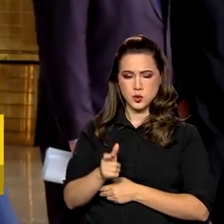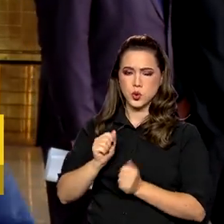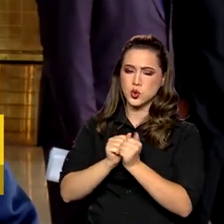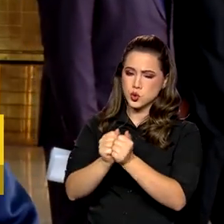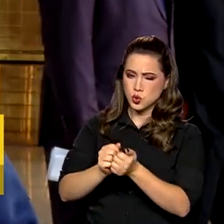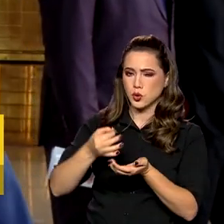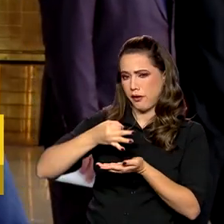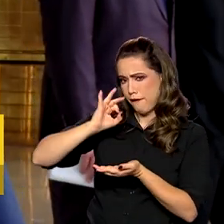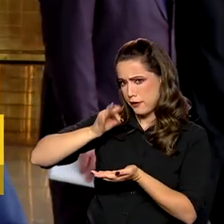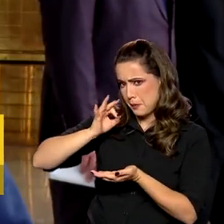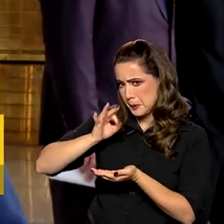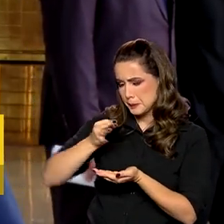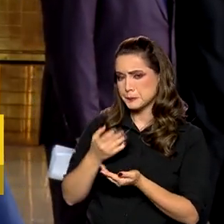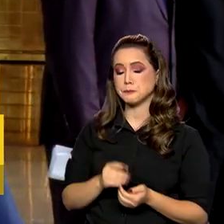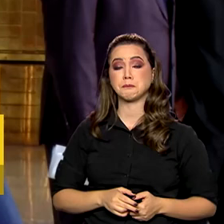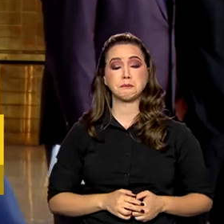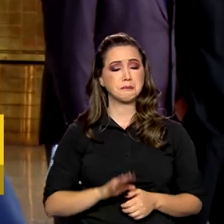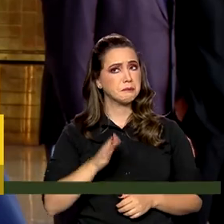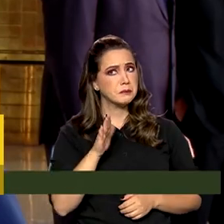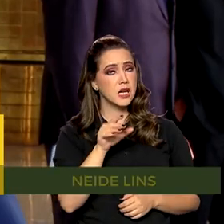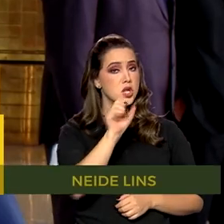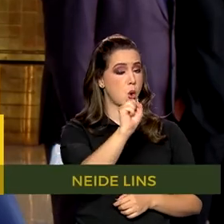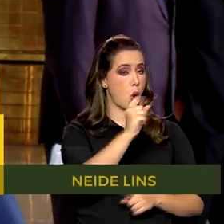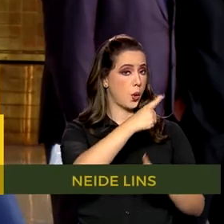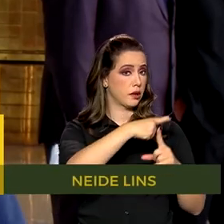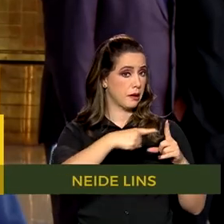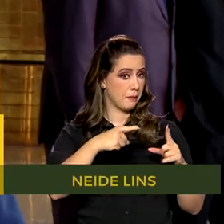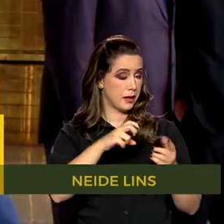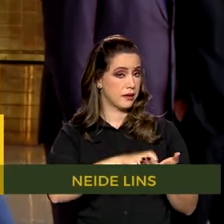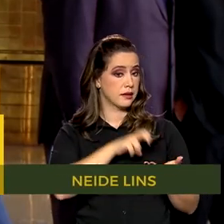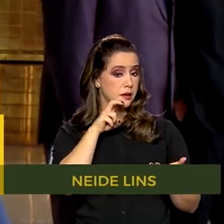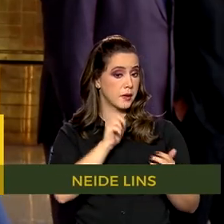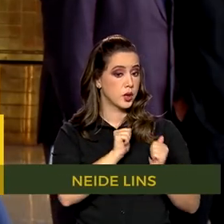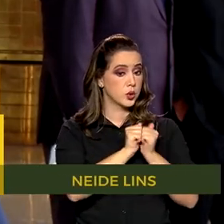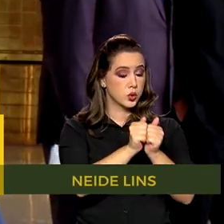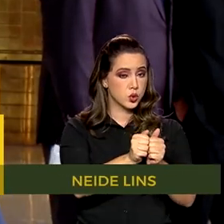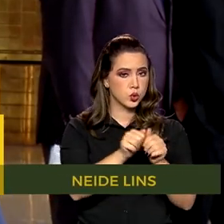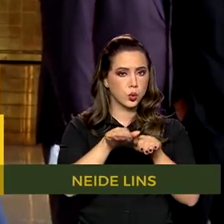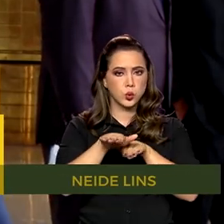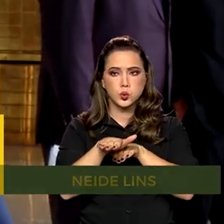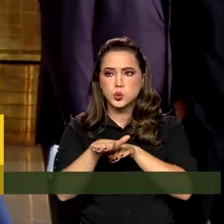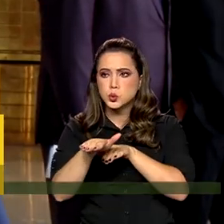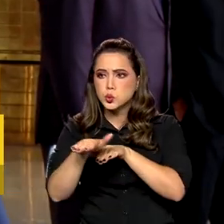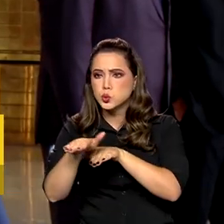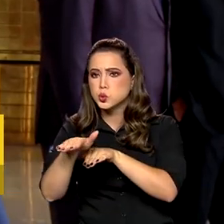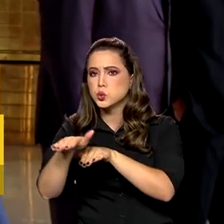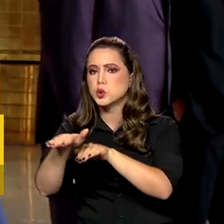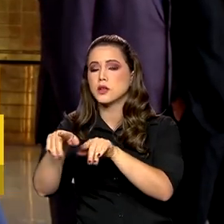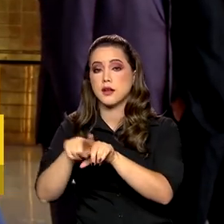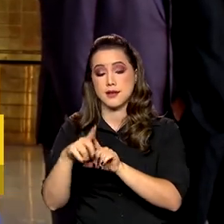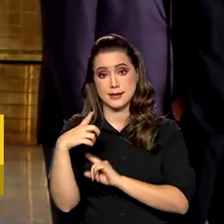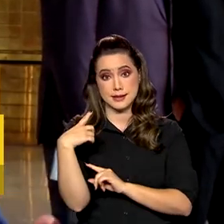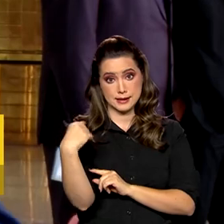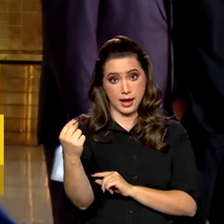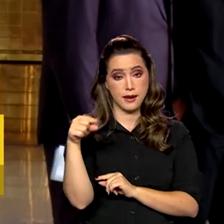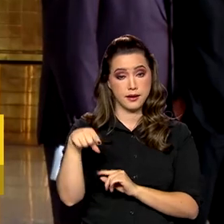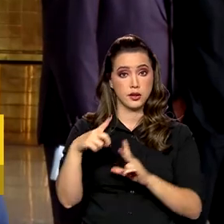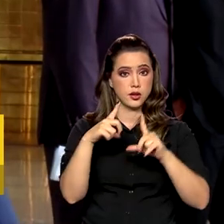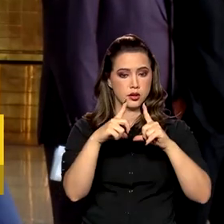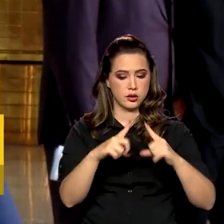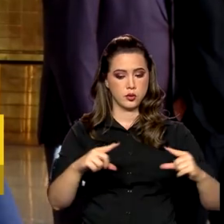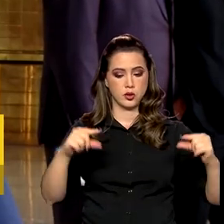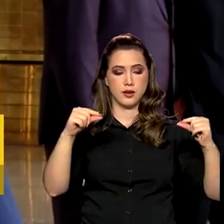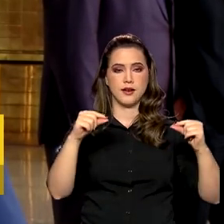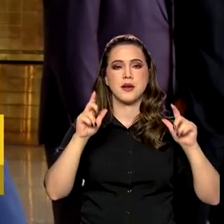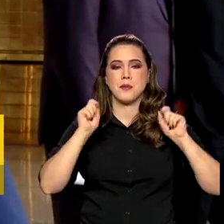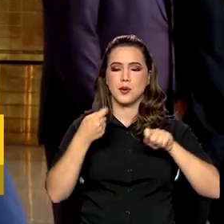manhã. A previsão é de que por volta das 8h30 da manhã, em comboio, o presidente deixa a residência oficial com destino